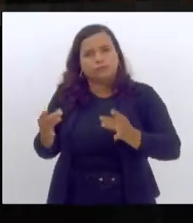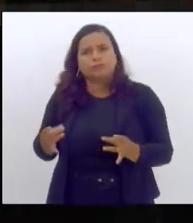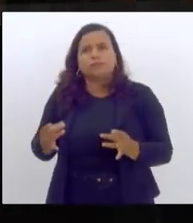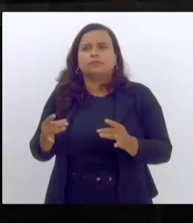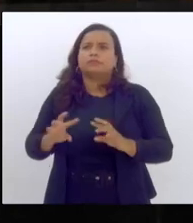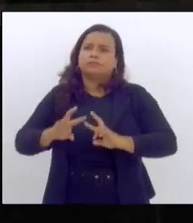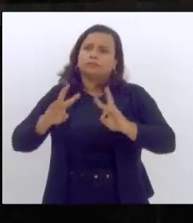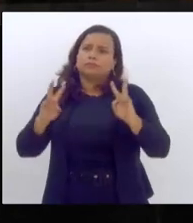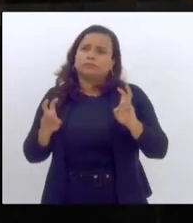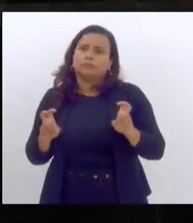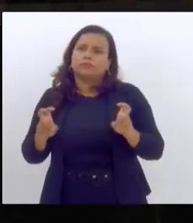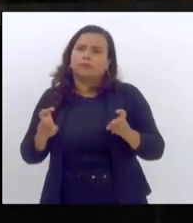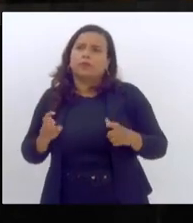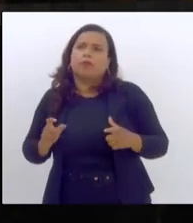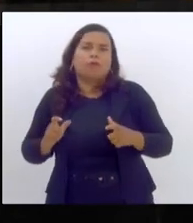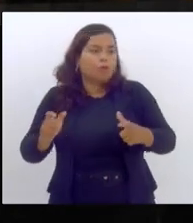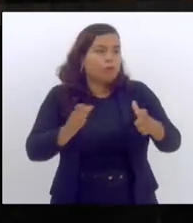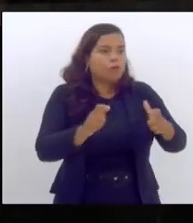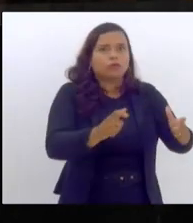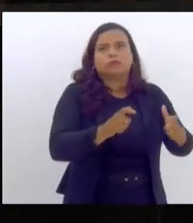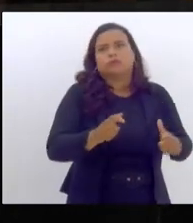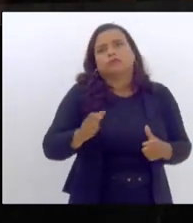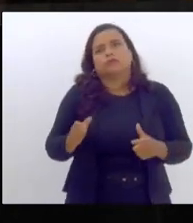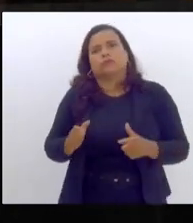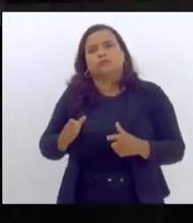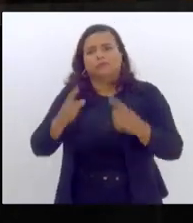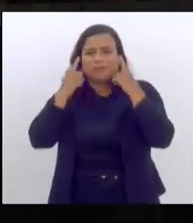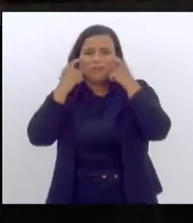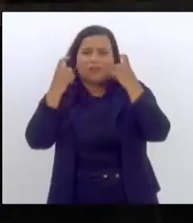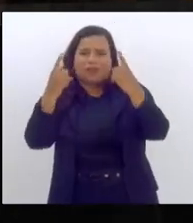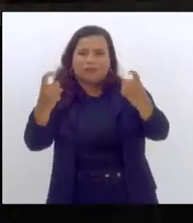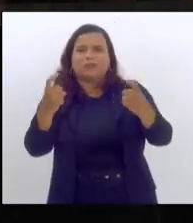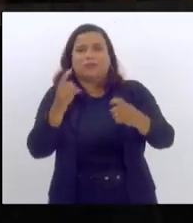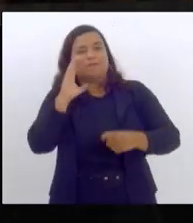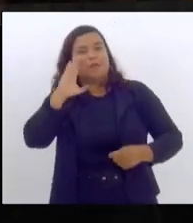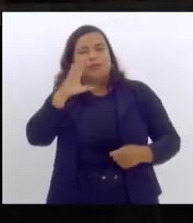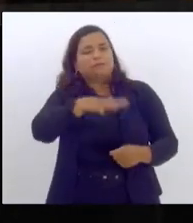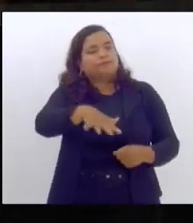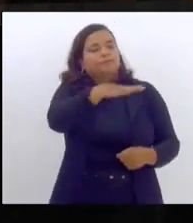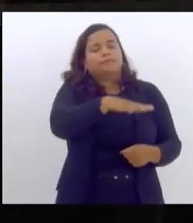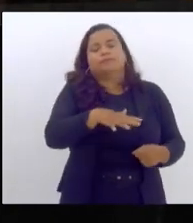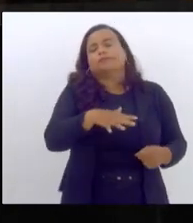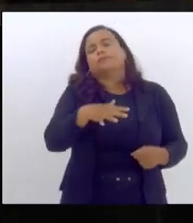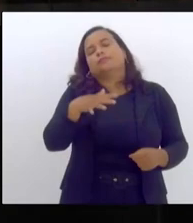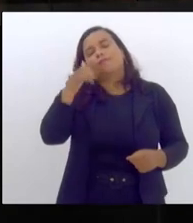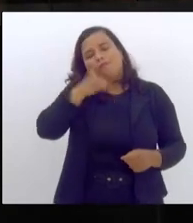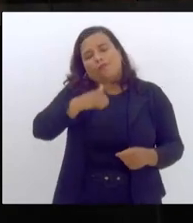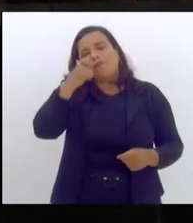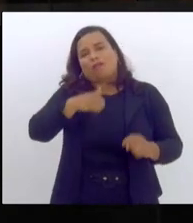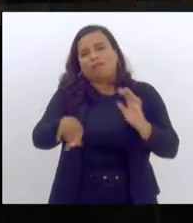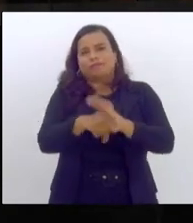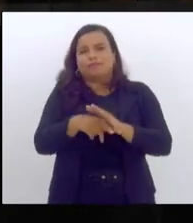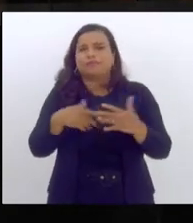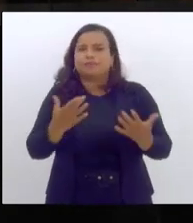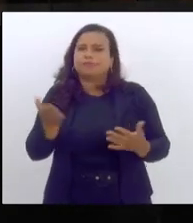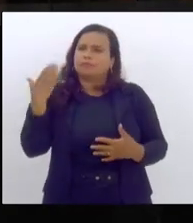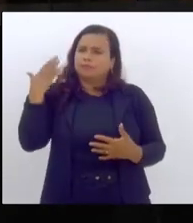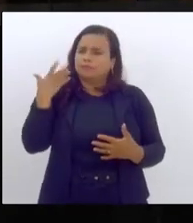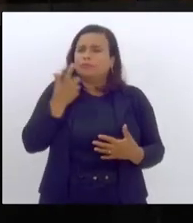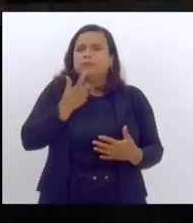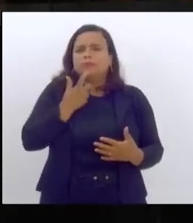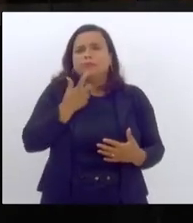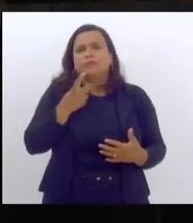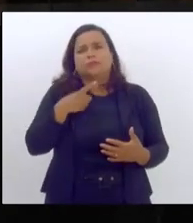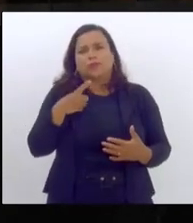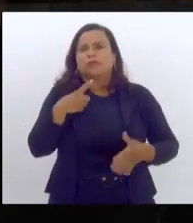sobre onde estão esses bolsões de violência contra as mulheres. A gente passou há pouquíssimo tempo aí com um processo